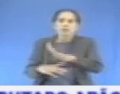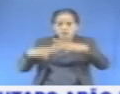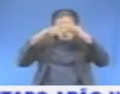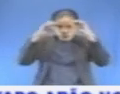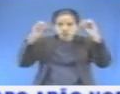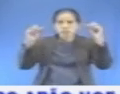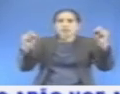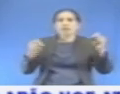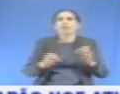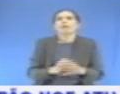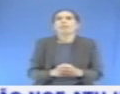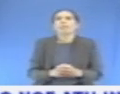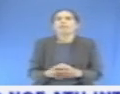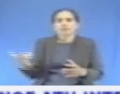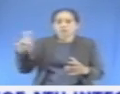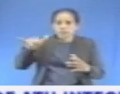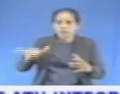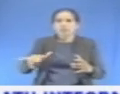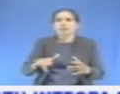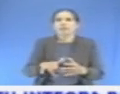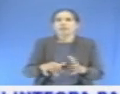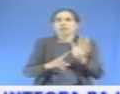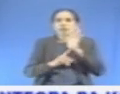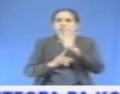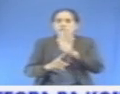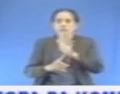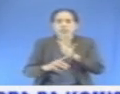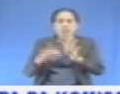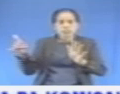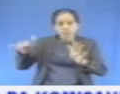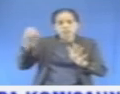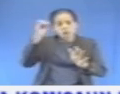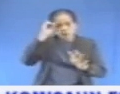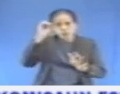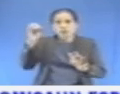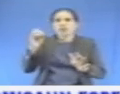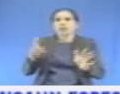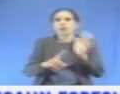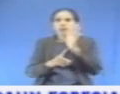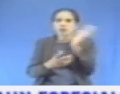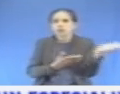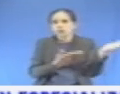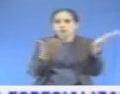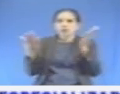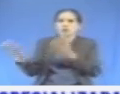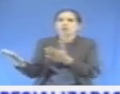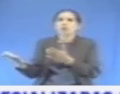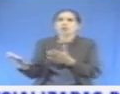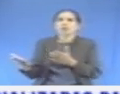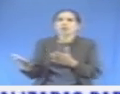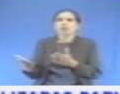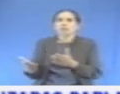ba sira hato sirene opinião e opinião onde ne maca luri faliba a delegação maca luri